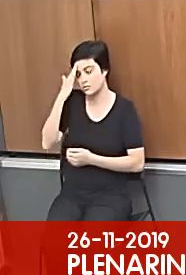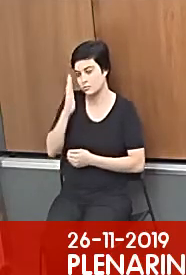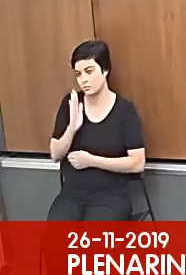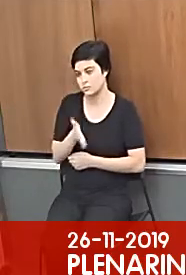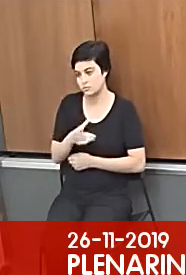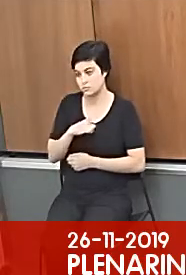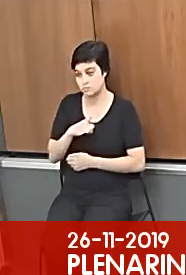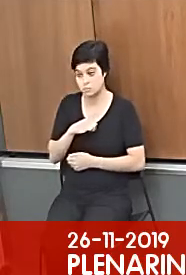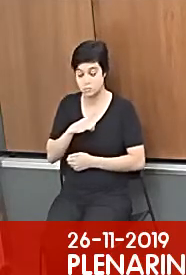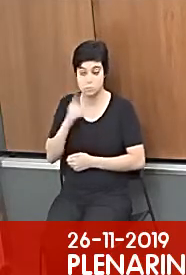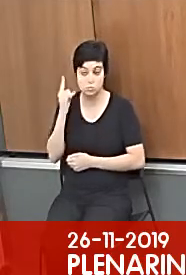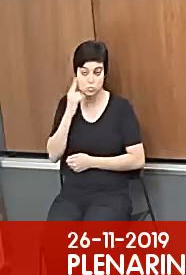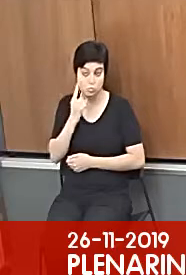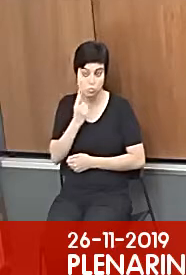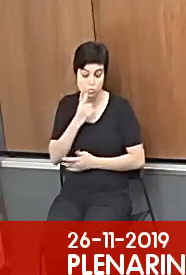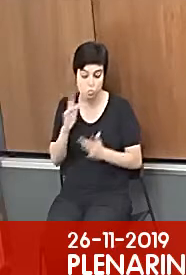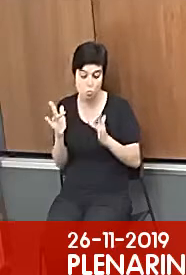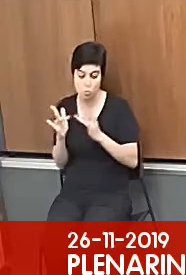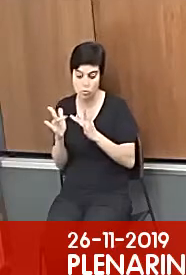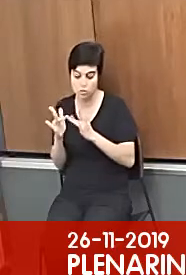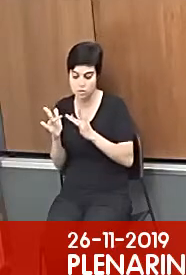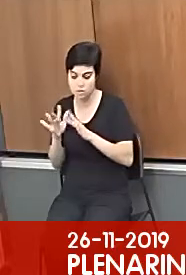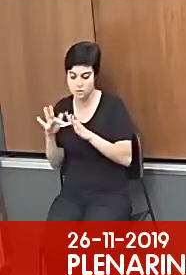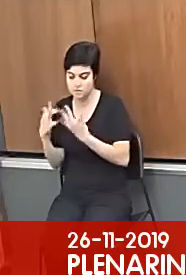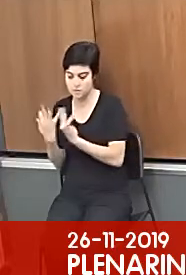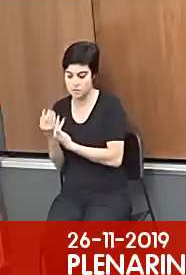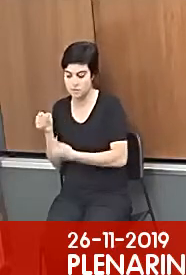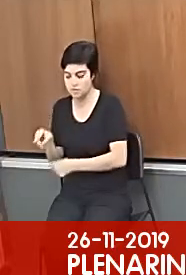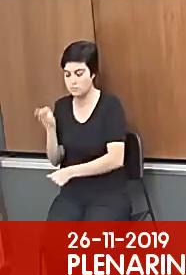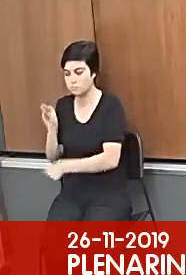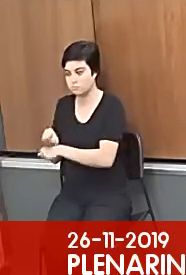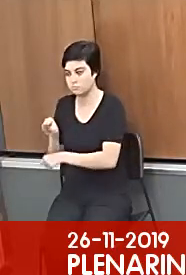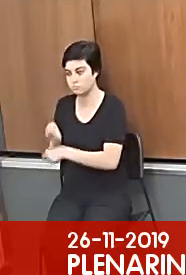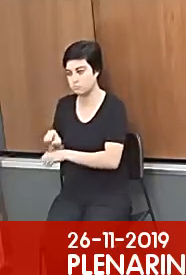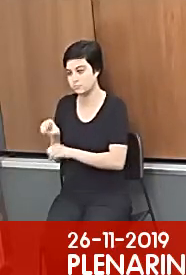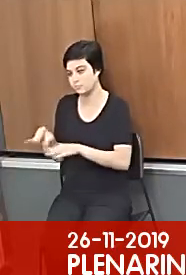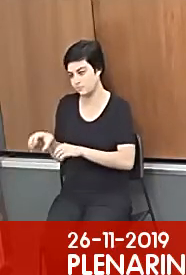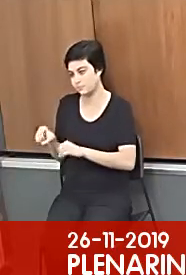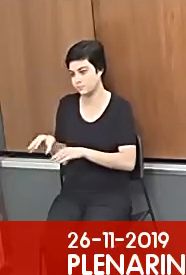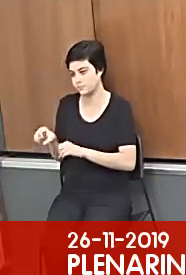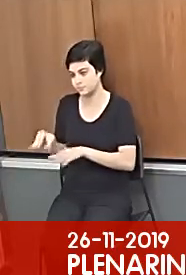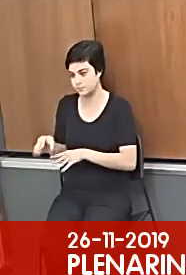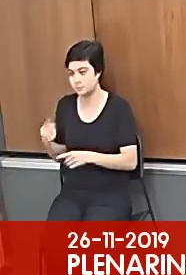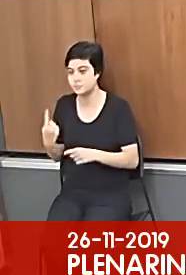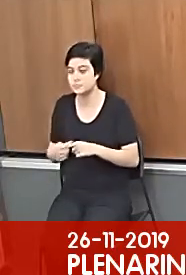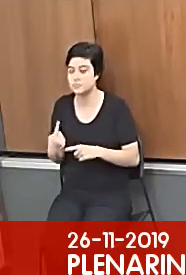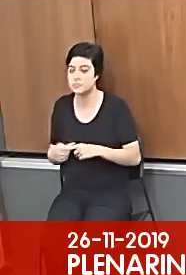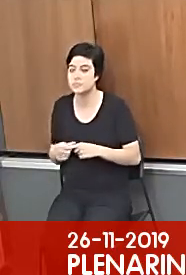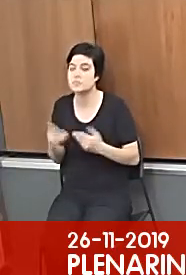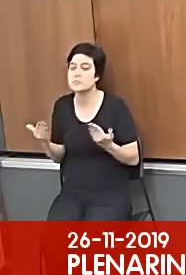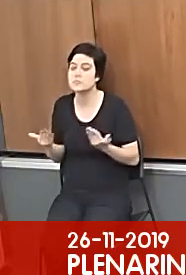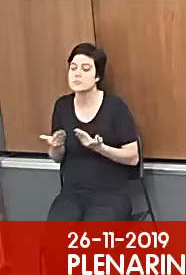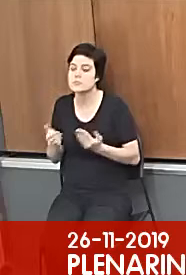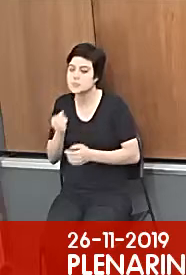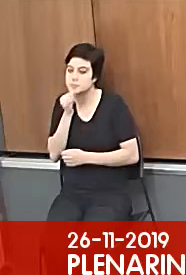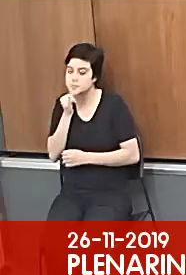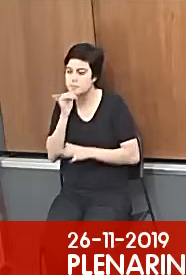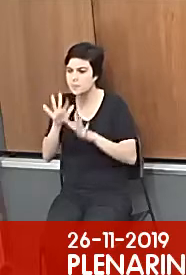surdo em contato com essa família, orientando. Por quê? Hoje, o que acontece? Quando a criança, a